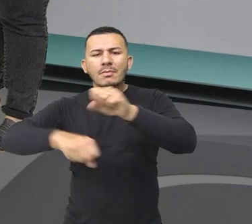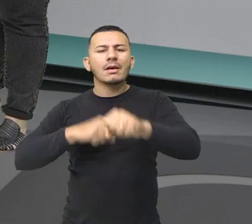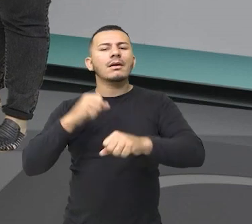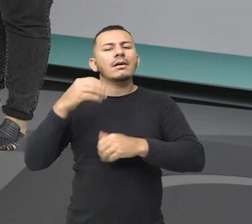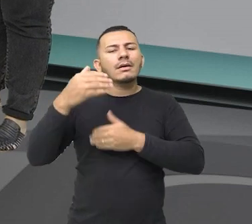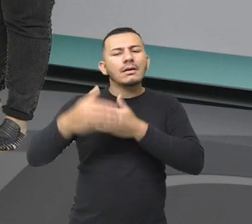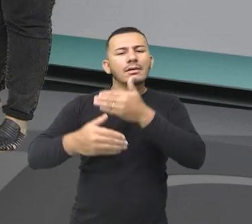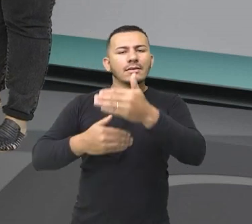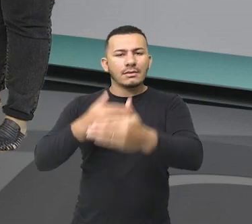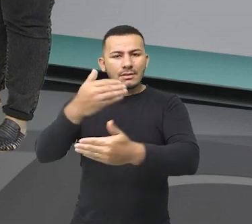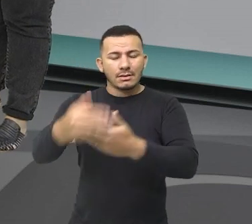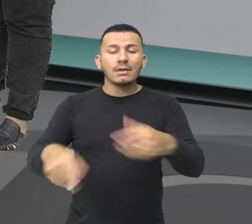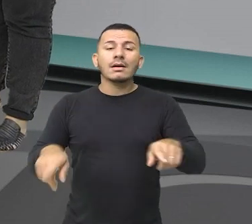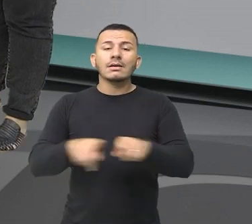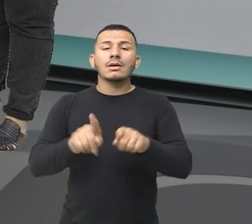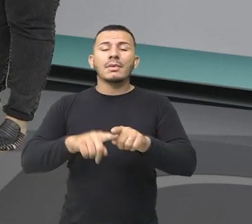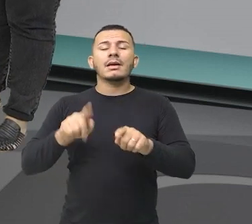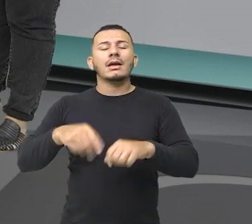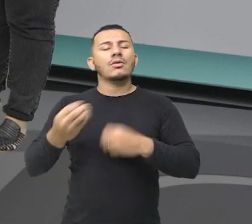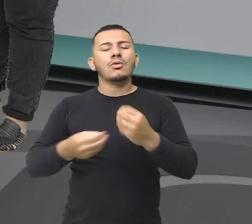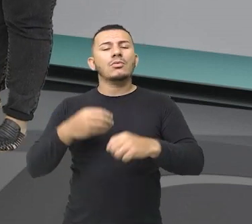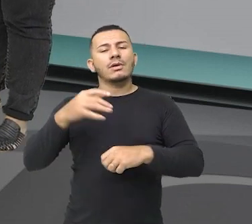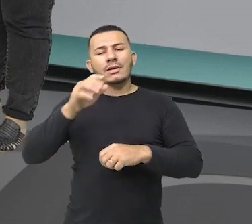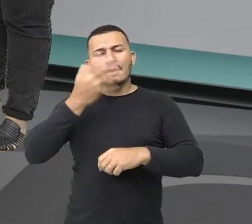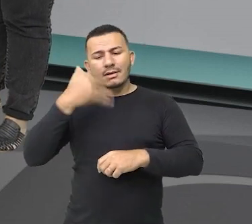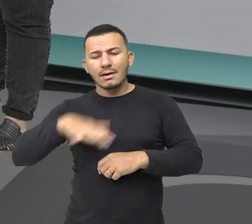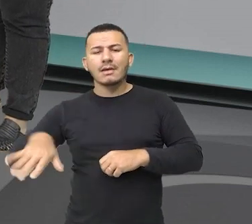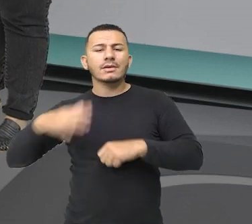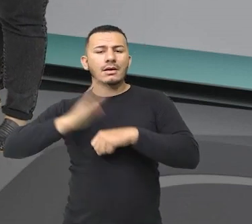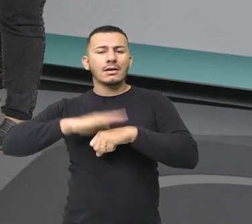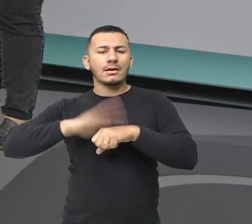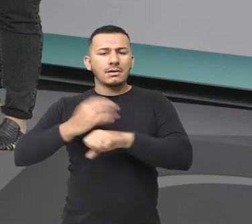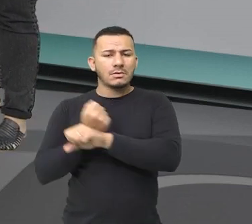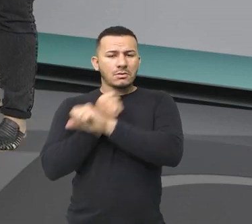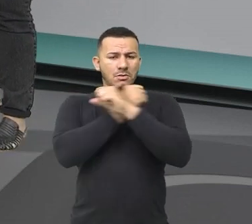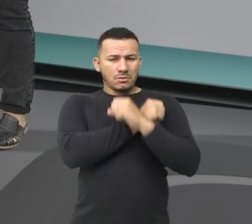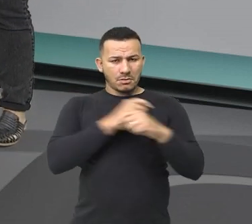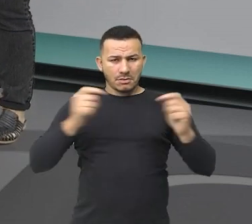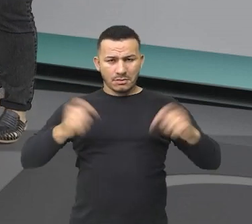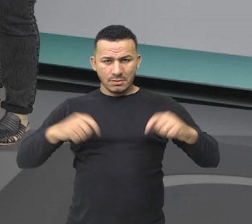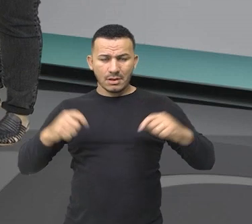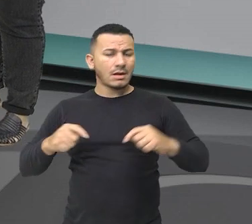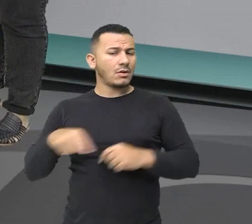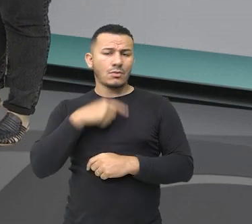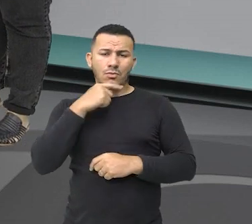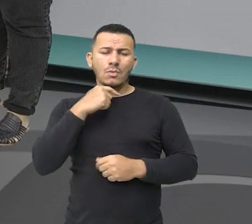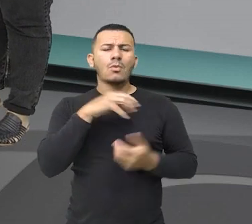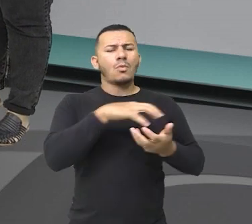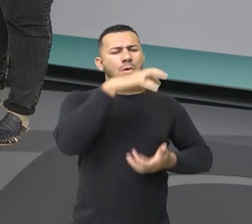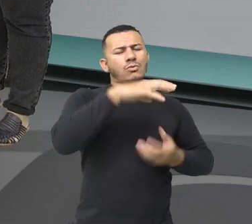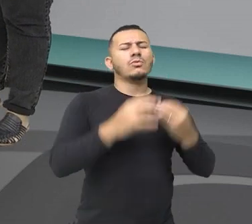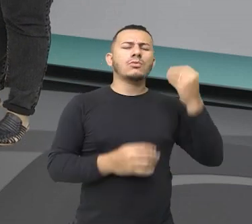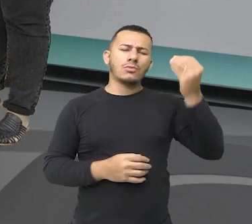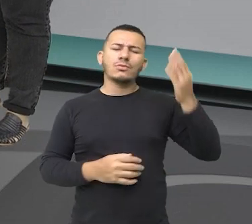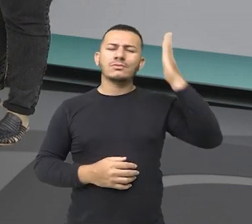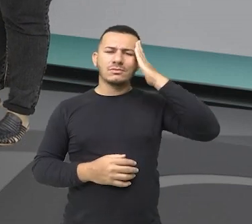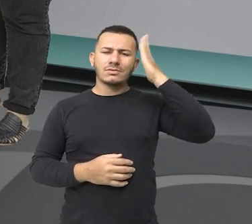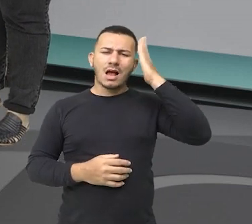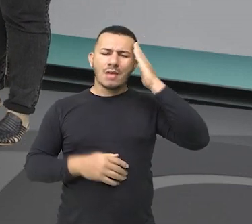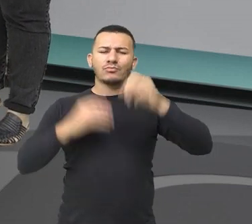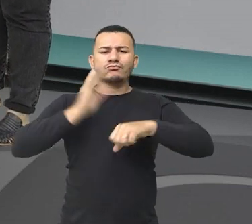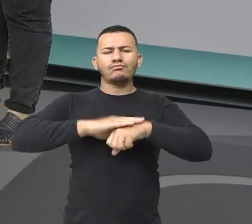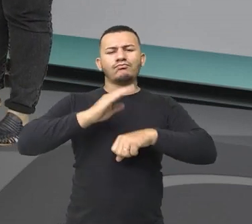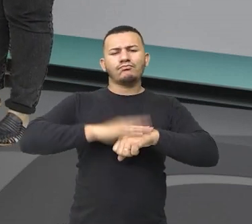da autodefesa. Uma criança ainda não consegue se autodefender tão bem quanto um adulto. Então, esses aspectos